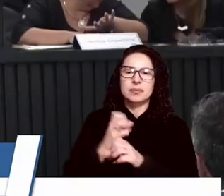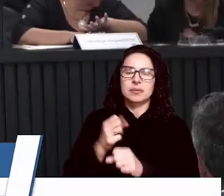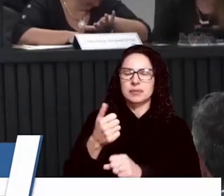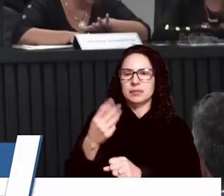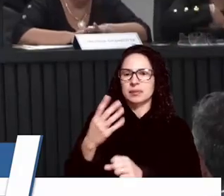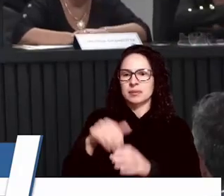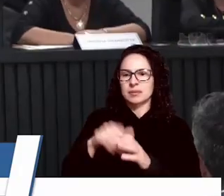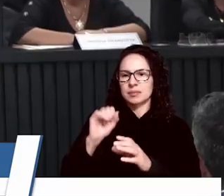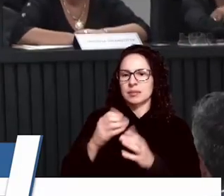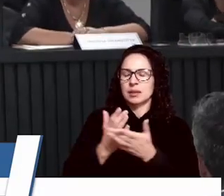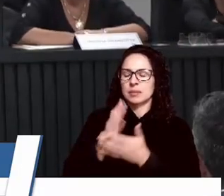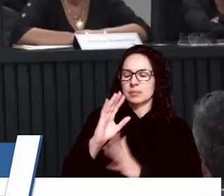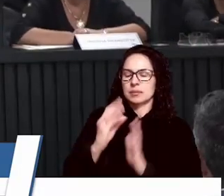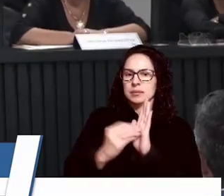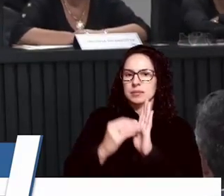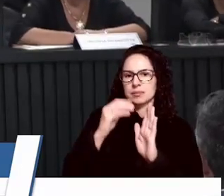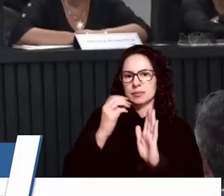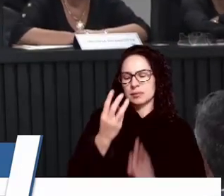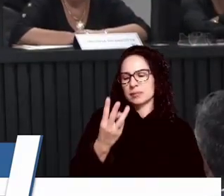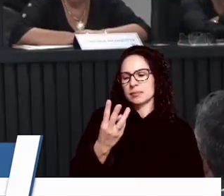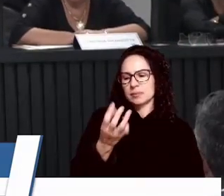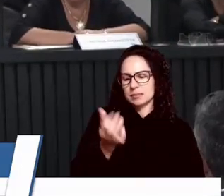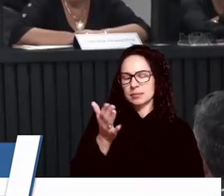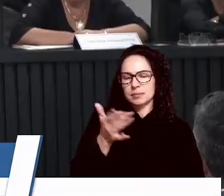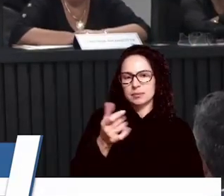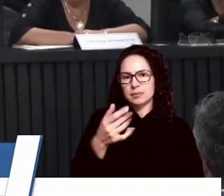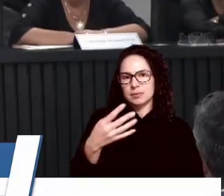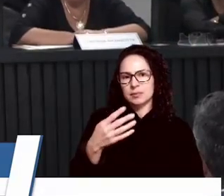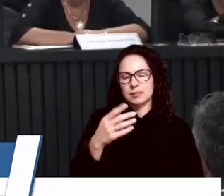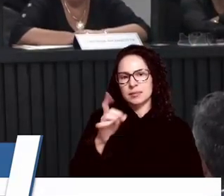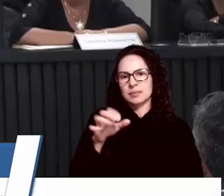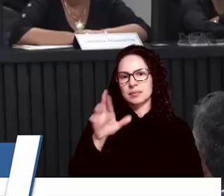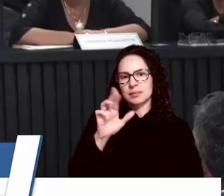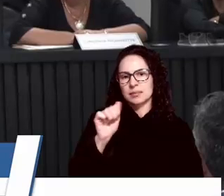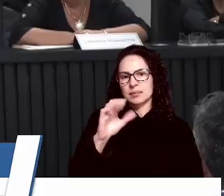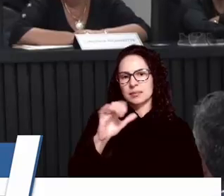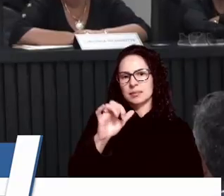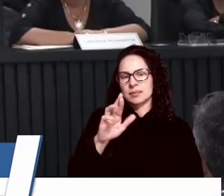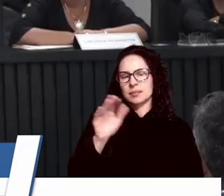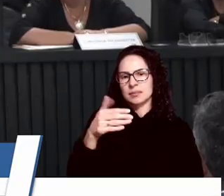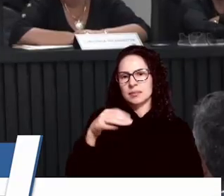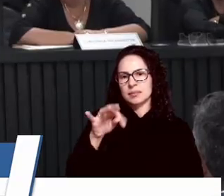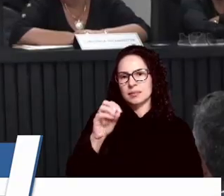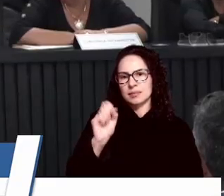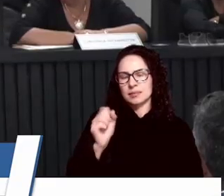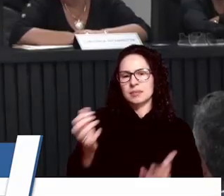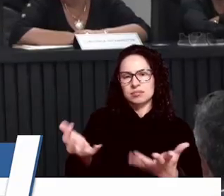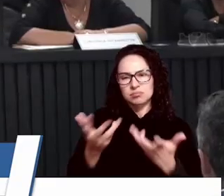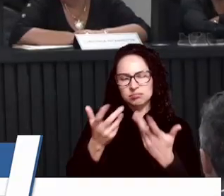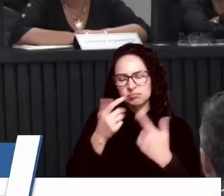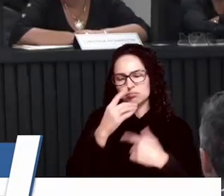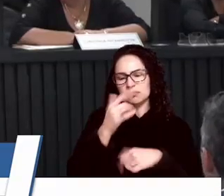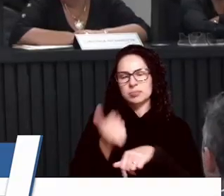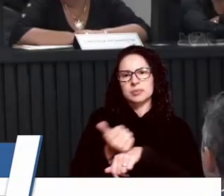aprovada a moção 36/2024 ao doutor Assir de Matos Gomes pelo notório e admirável